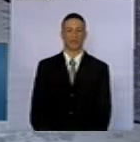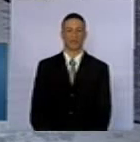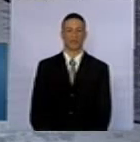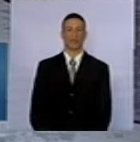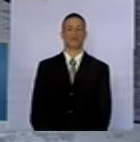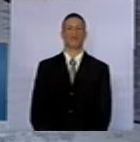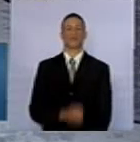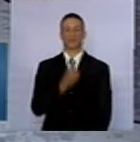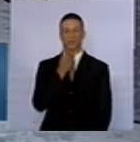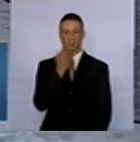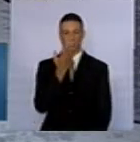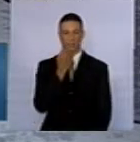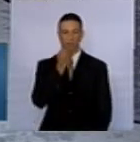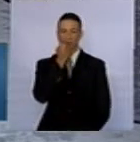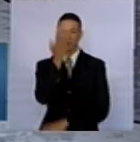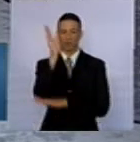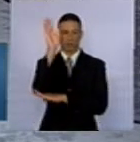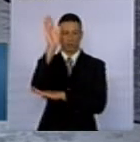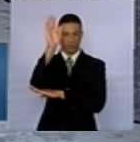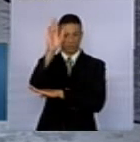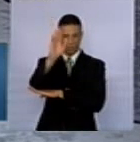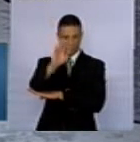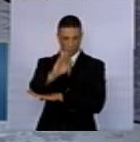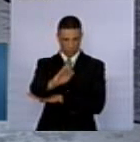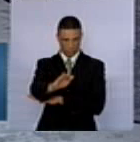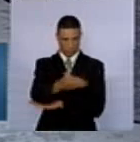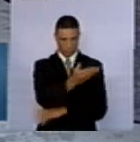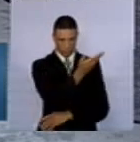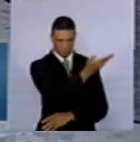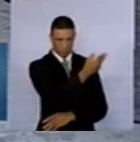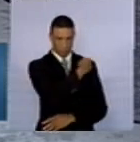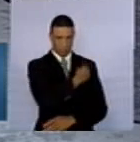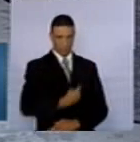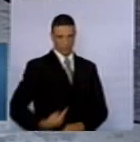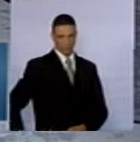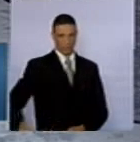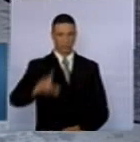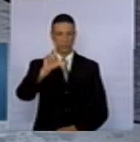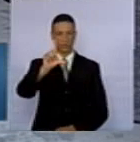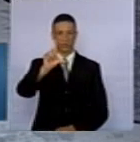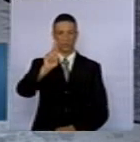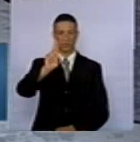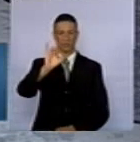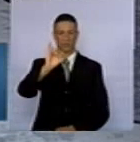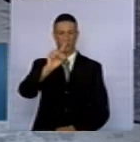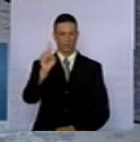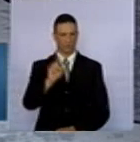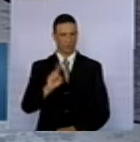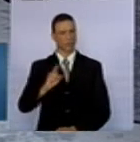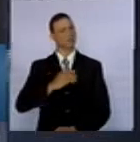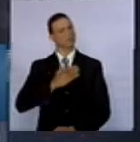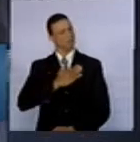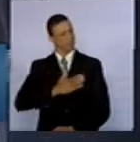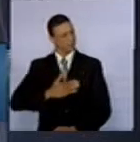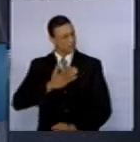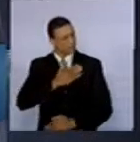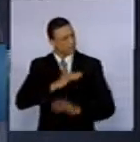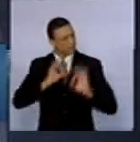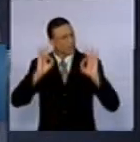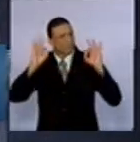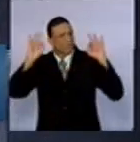bom muito boa tarde senhor Ministro Luiz fux é um prazer uma honra estar aqui